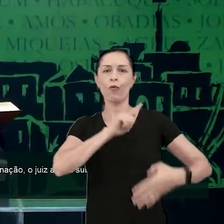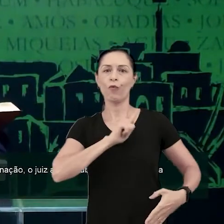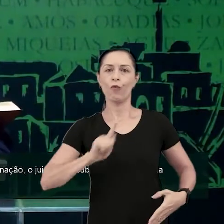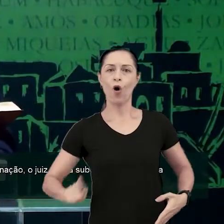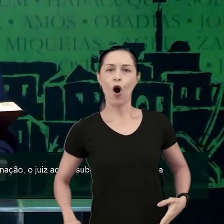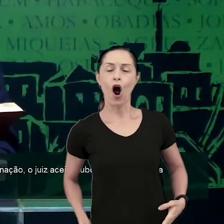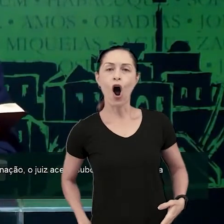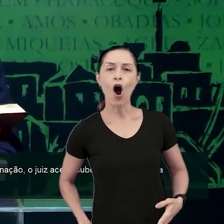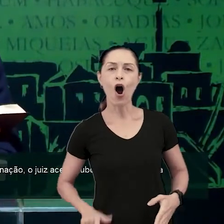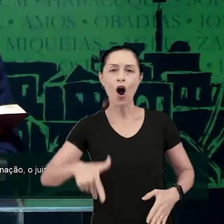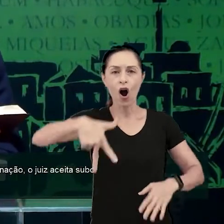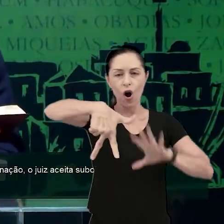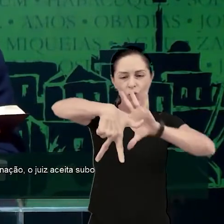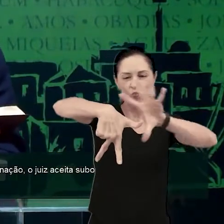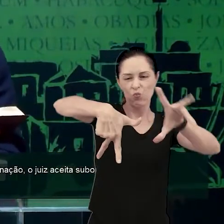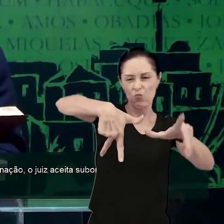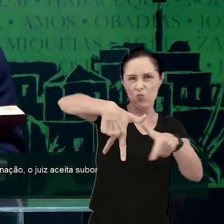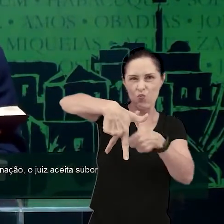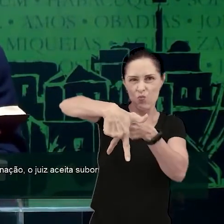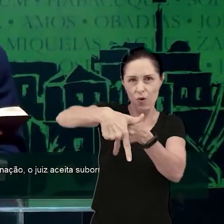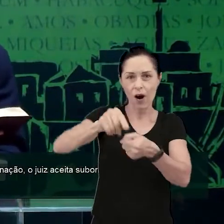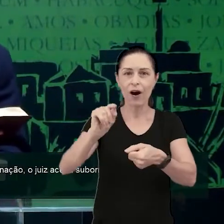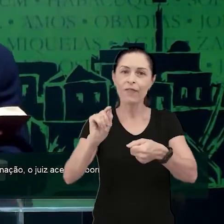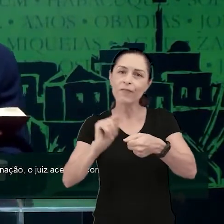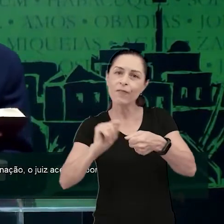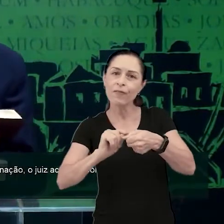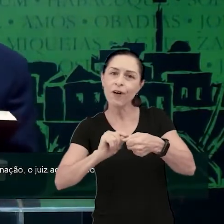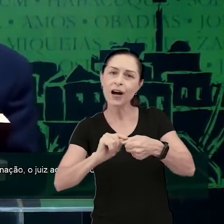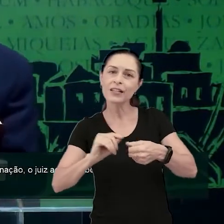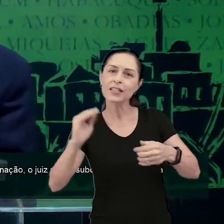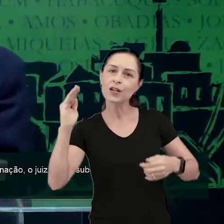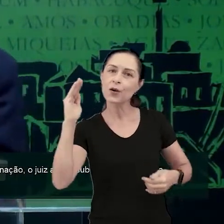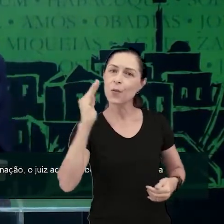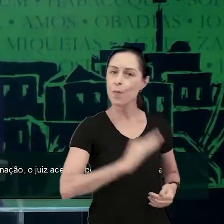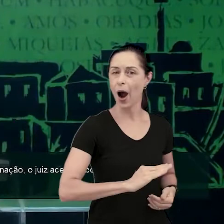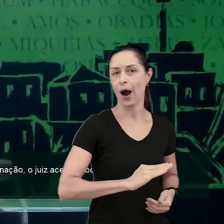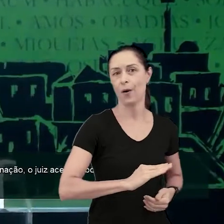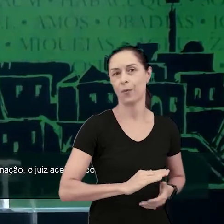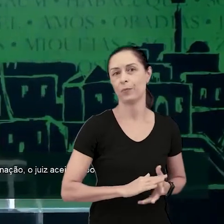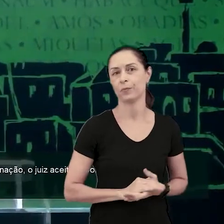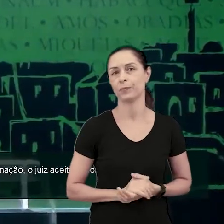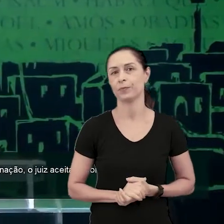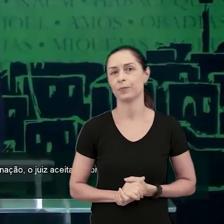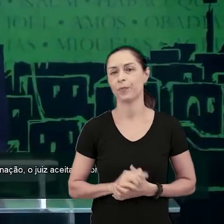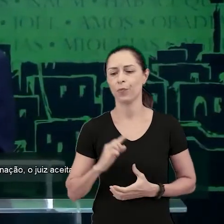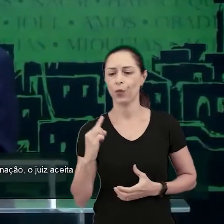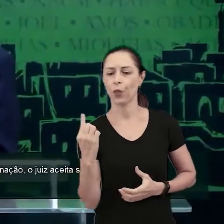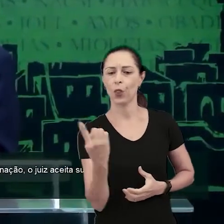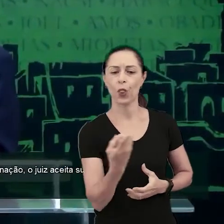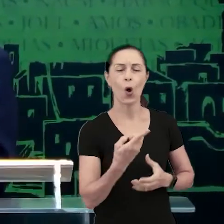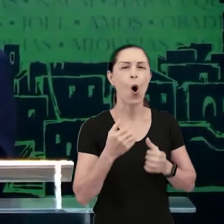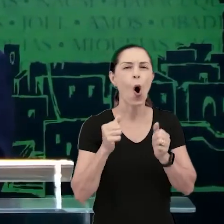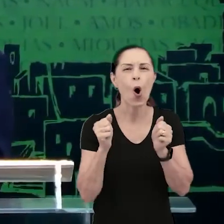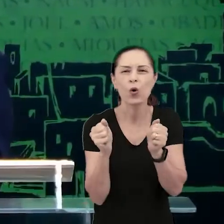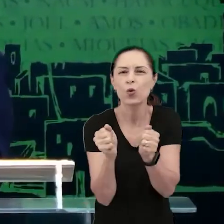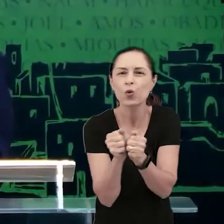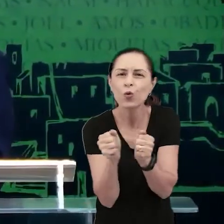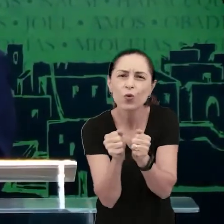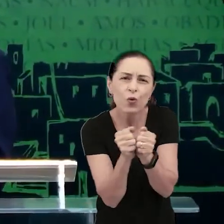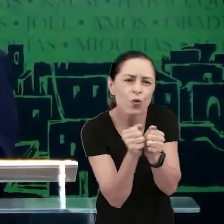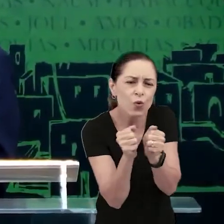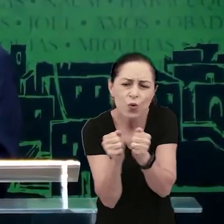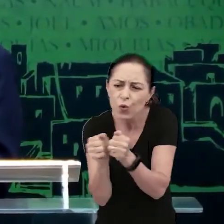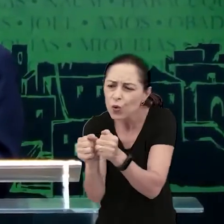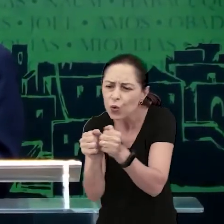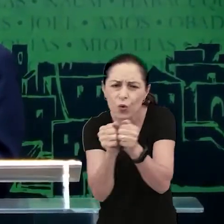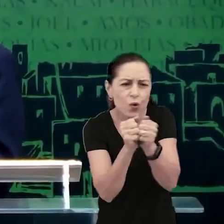e assim todos eles juntamente urdem a trama. Você percebe que há um conluio dos